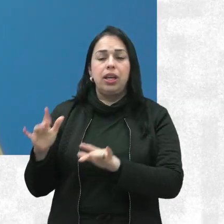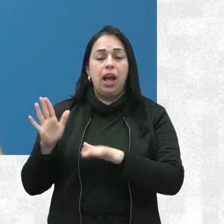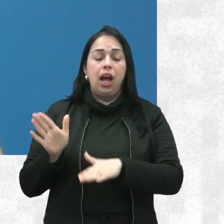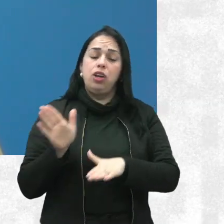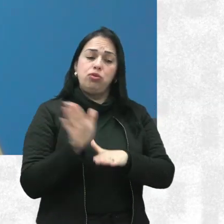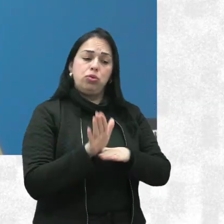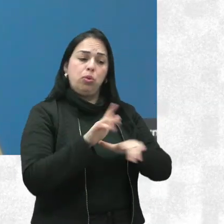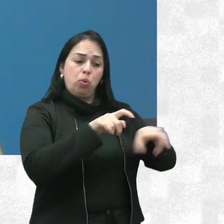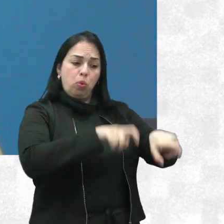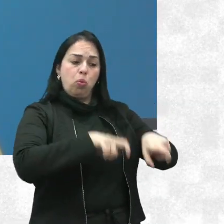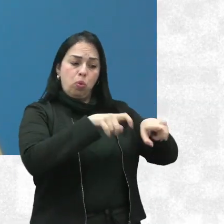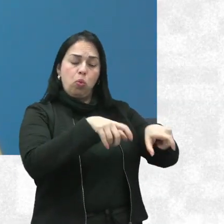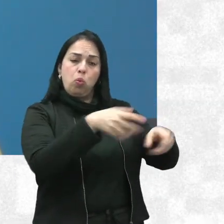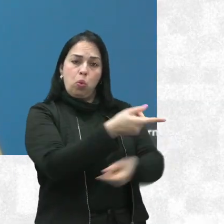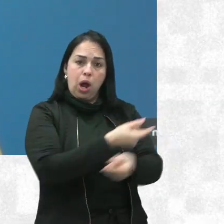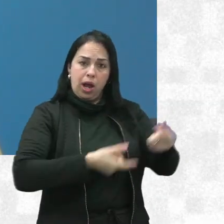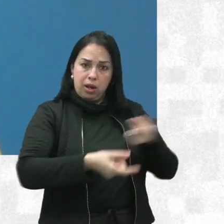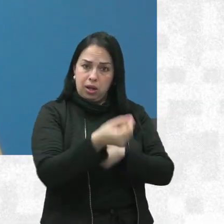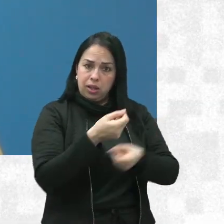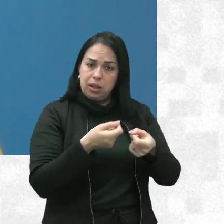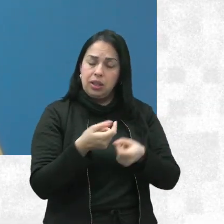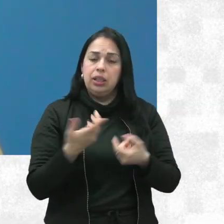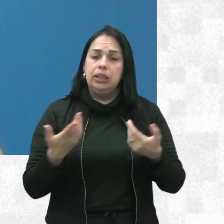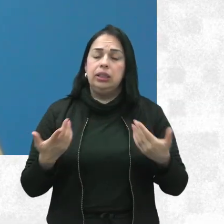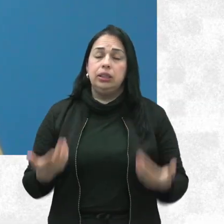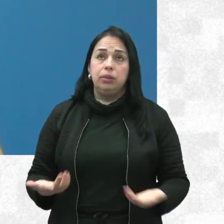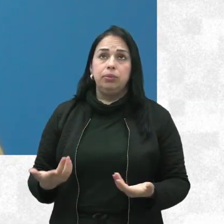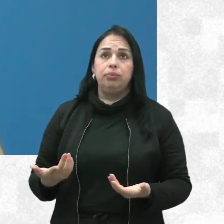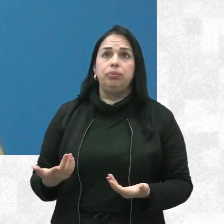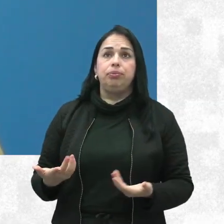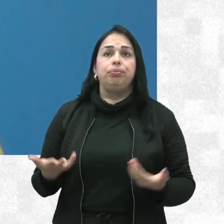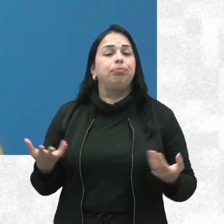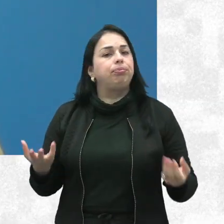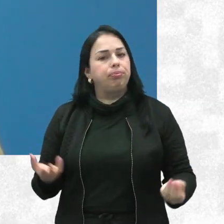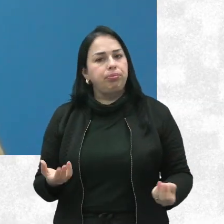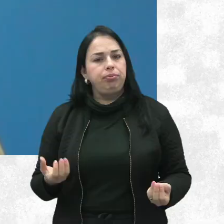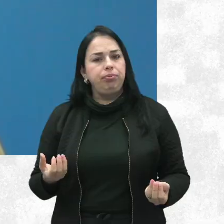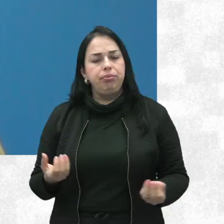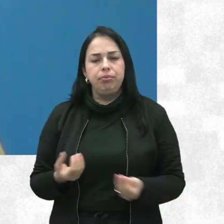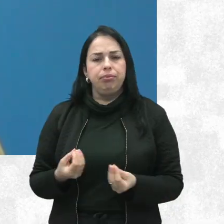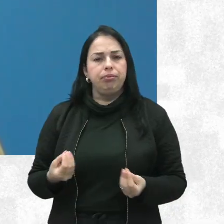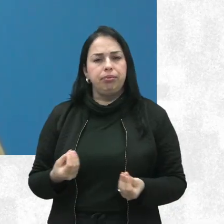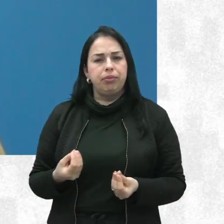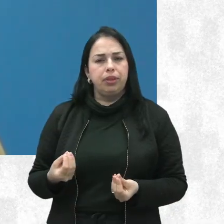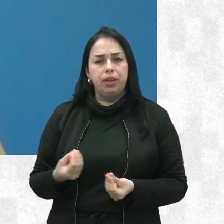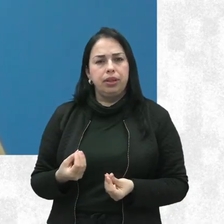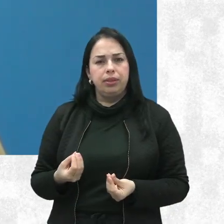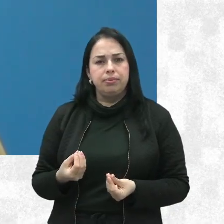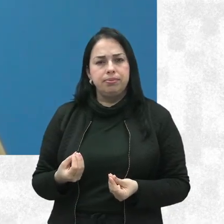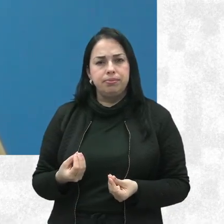acessível para o nosso agronegócio também, né? Então, quando você pensa aí em